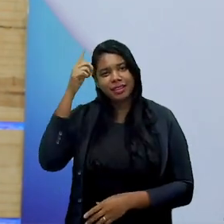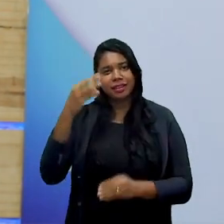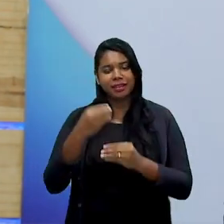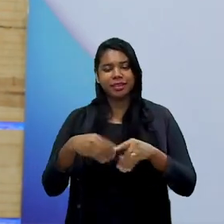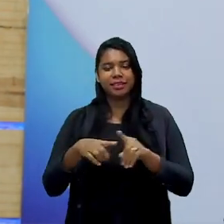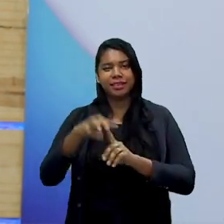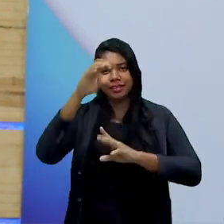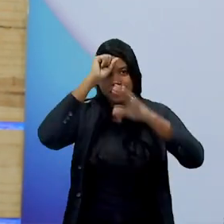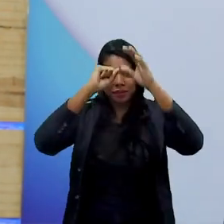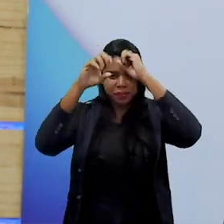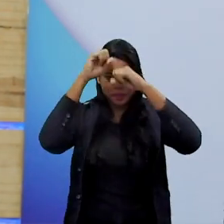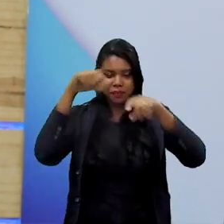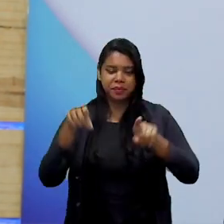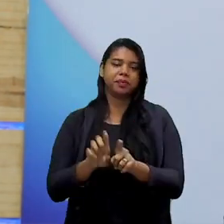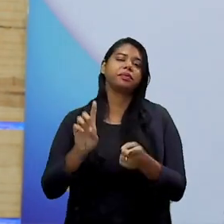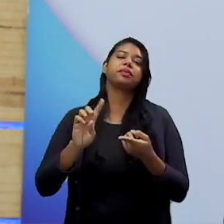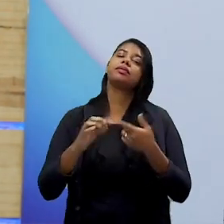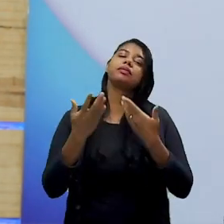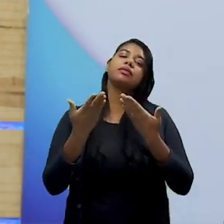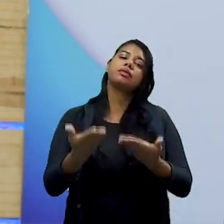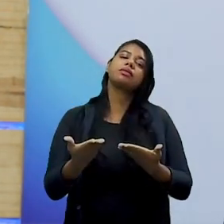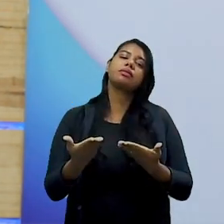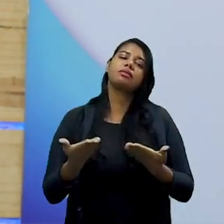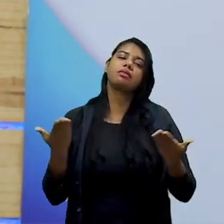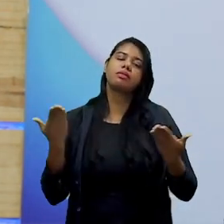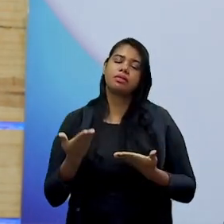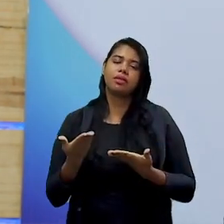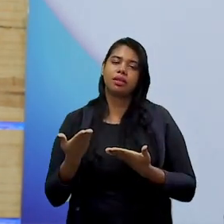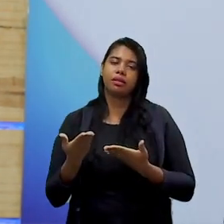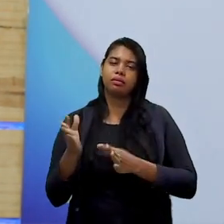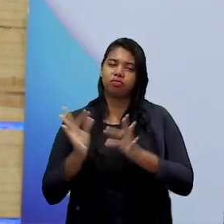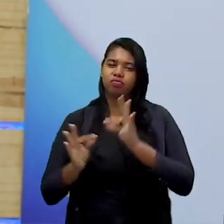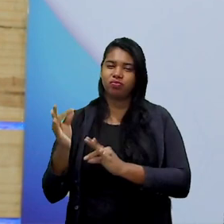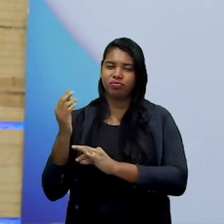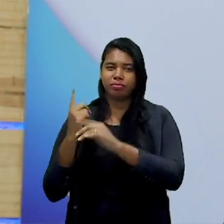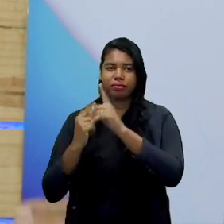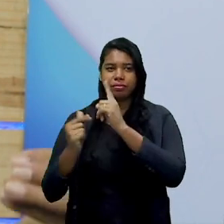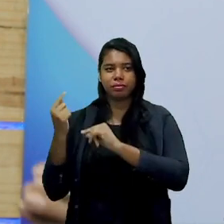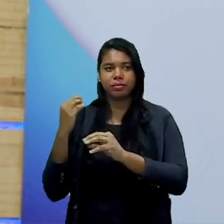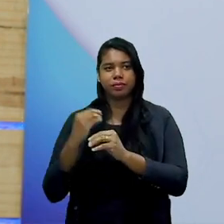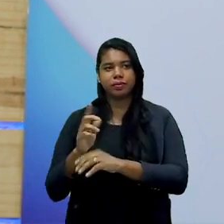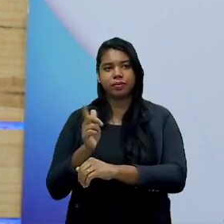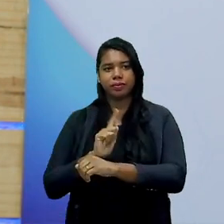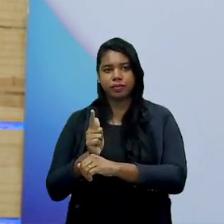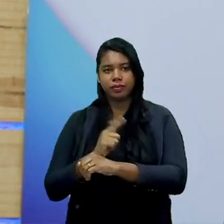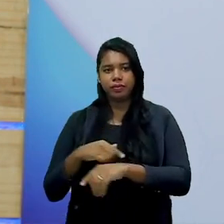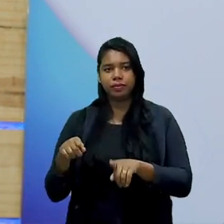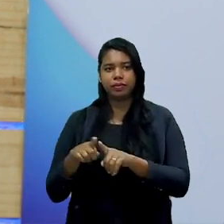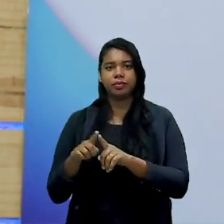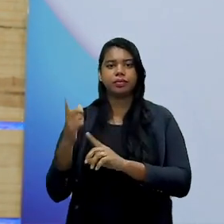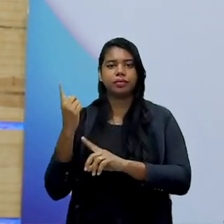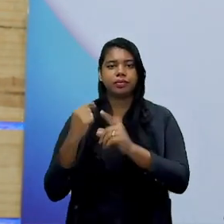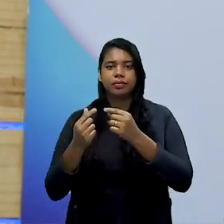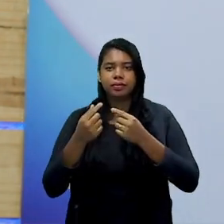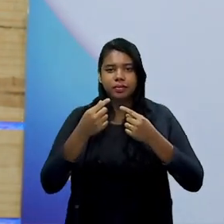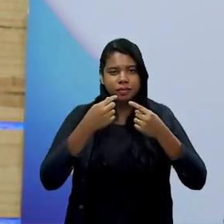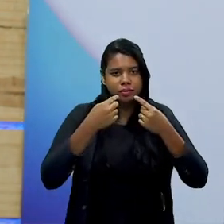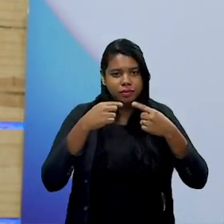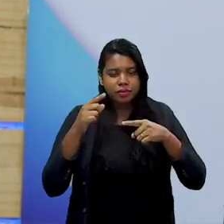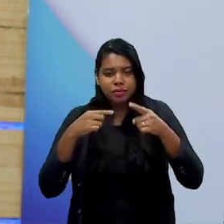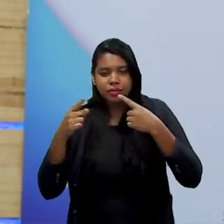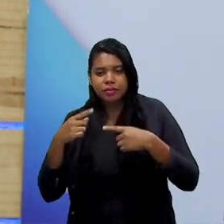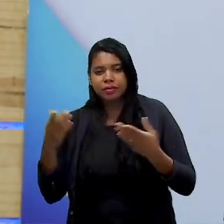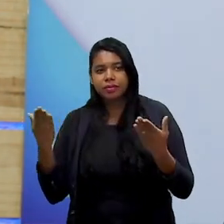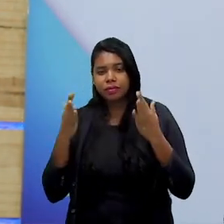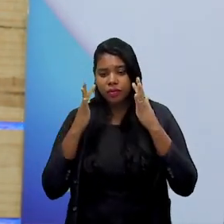de aprendizado para vocês nessa área financeira, principalmente na área de gestão financeira, e discutir um pouco sobre